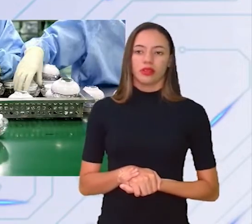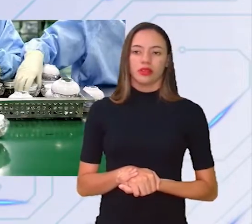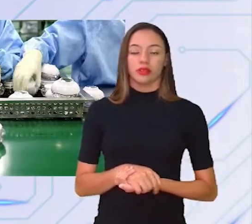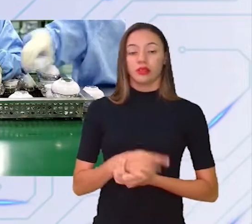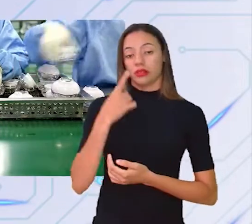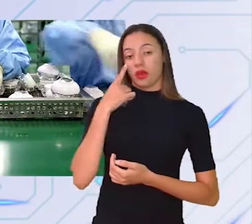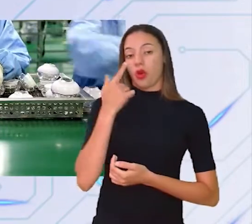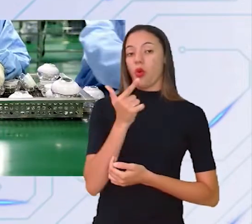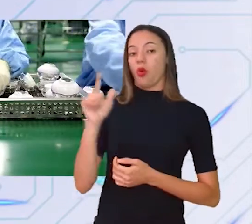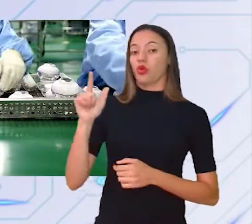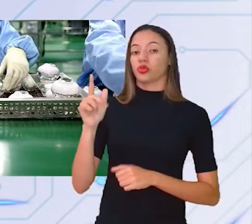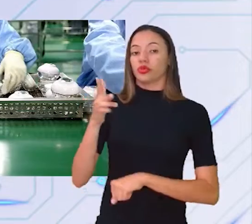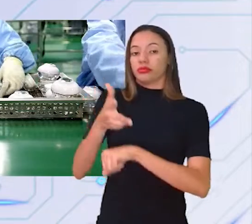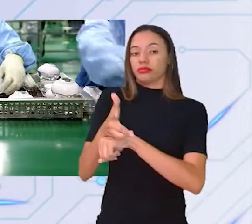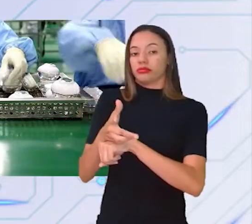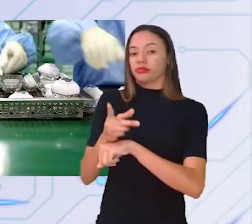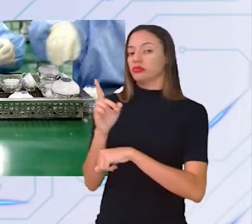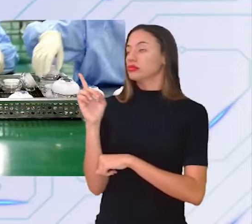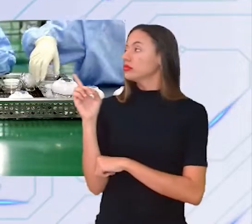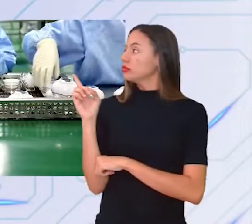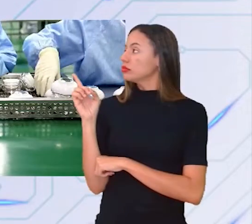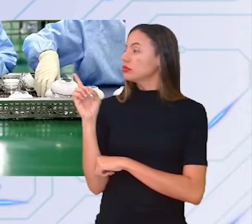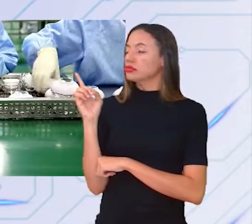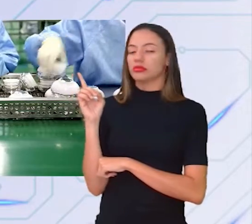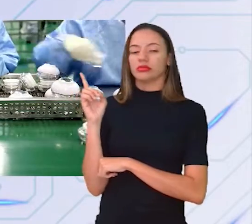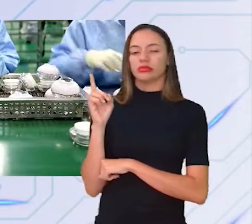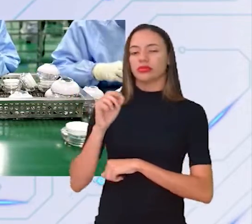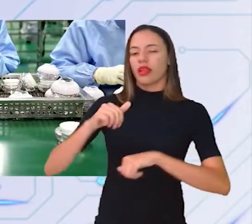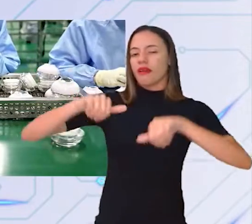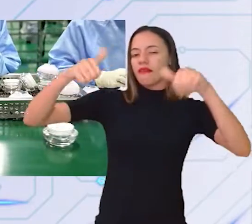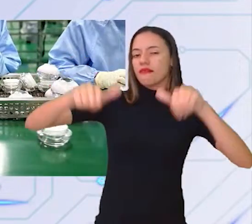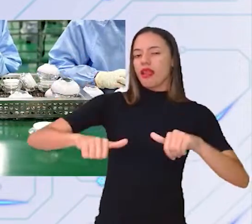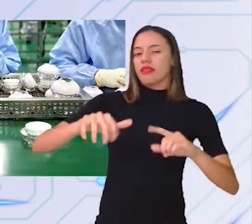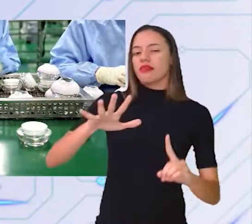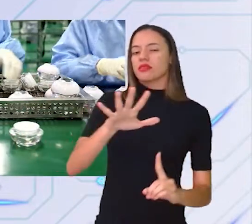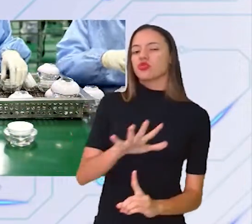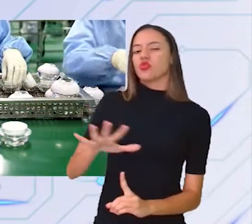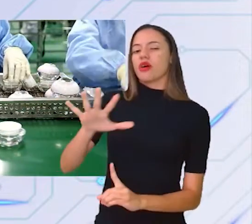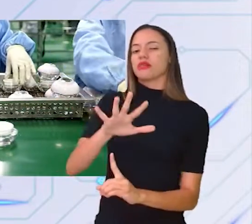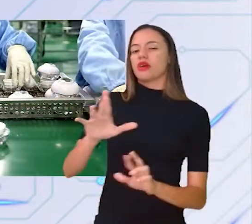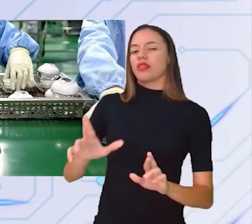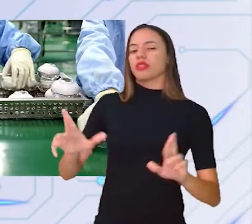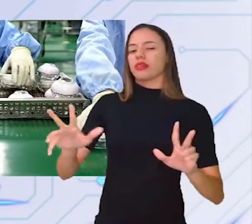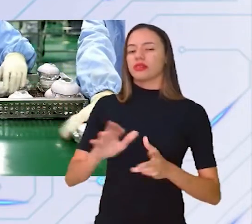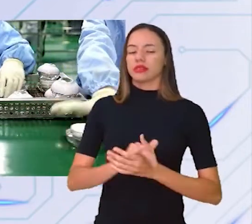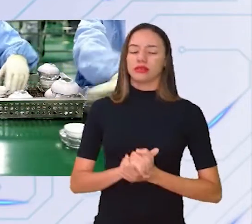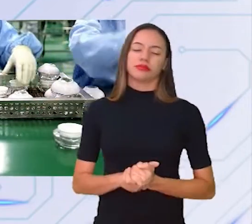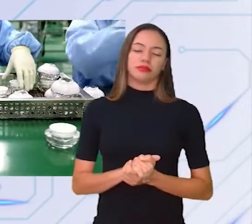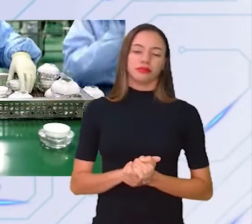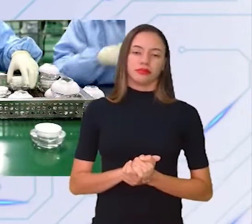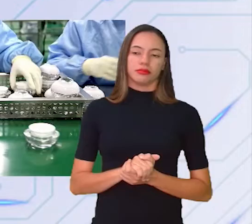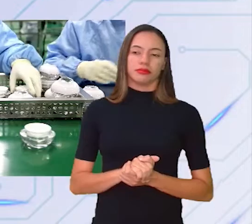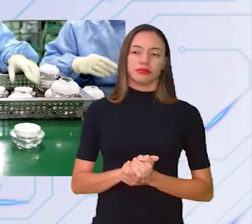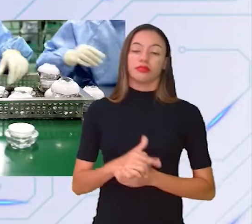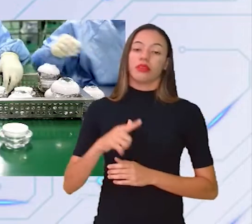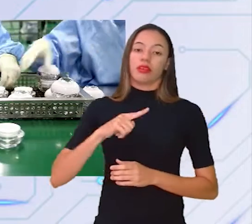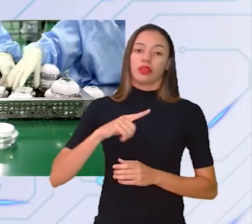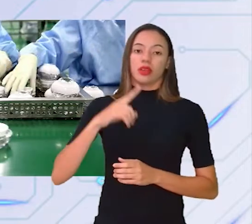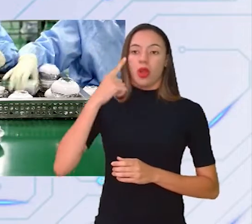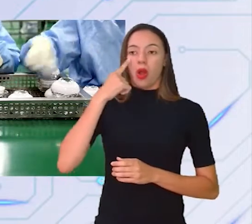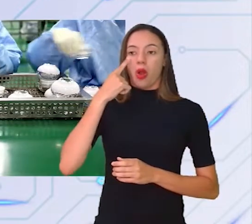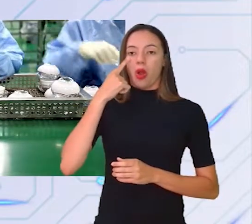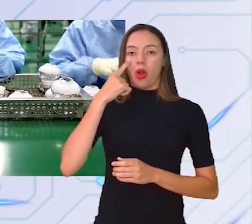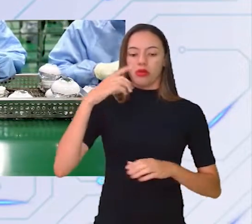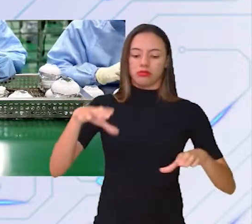Vê esse outro aí. Analisa aí essas situações, né? Então, você observa aí uma linha de montagem,